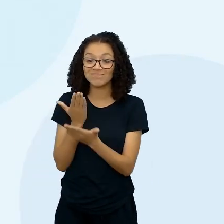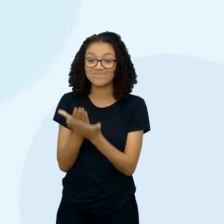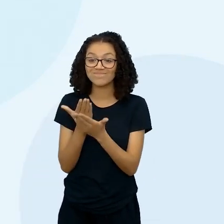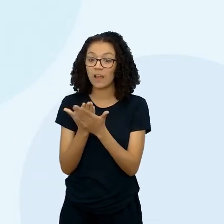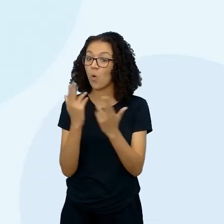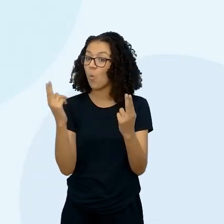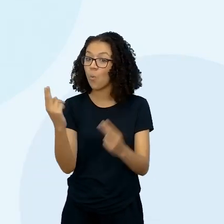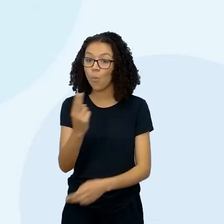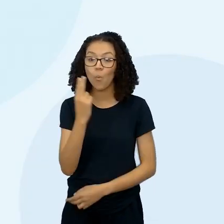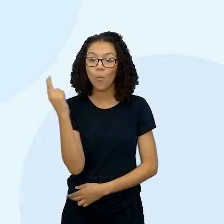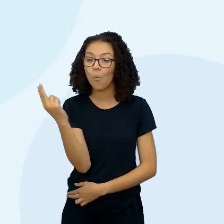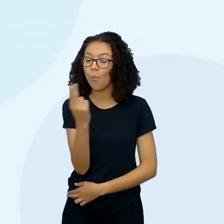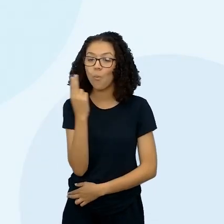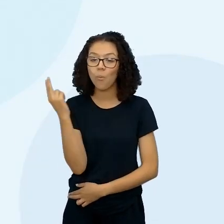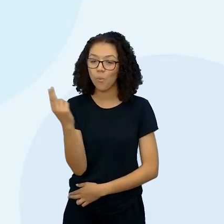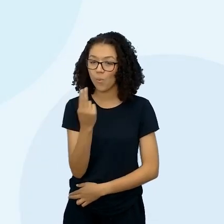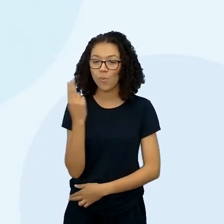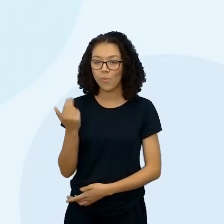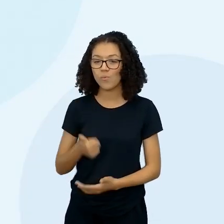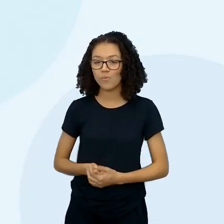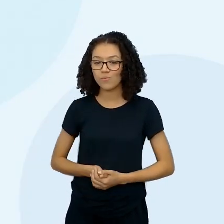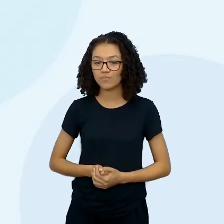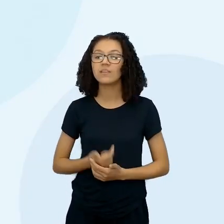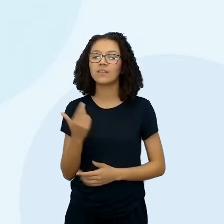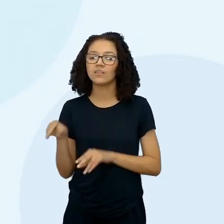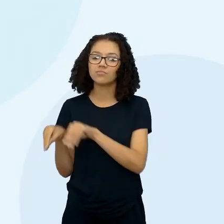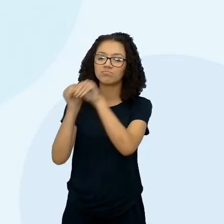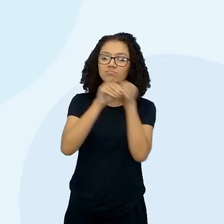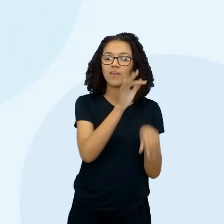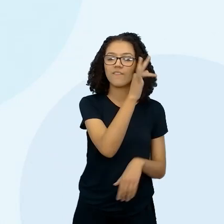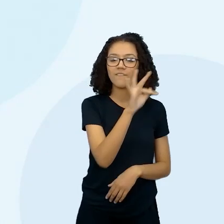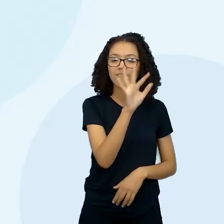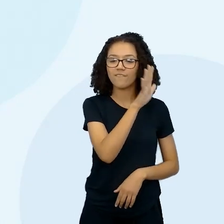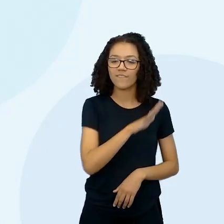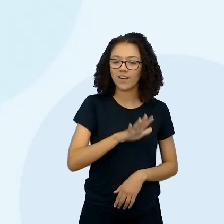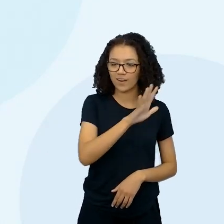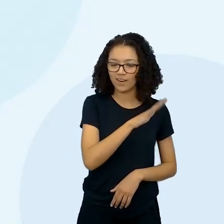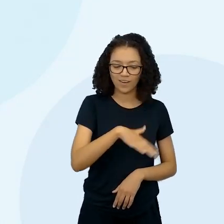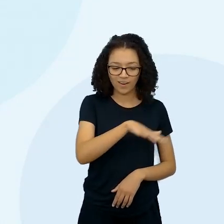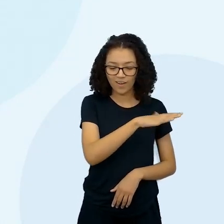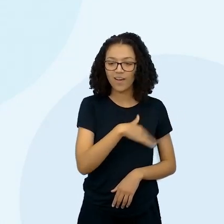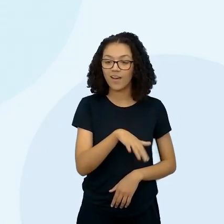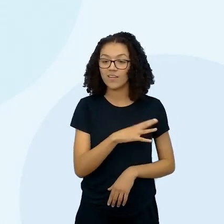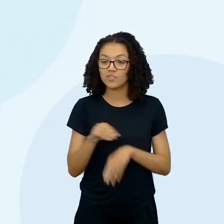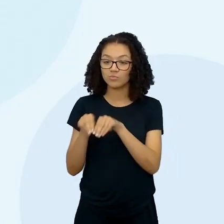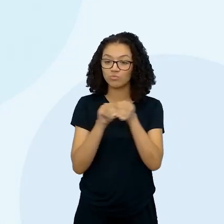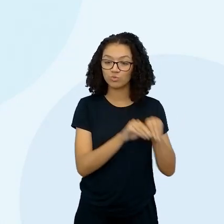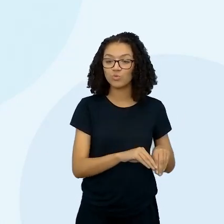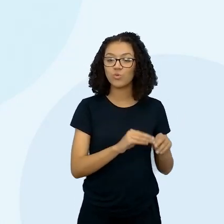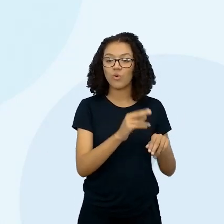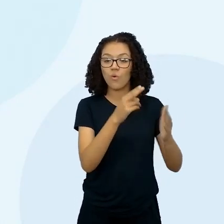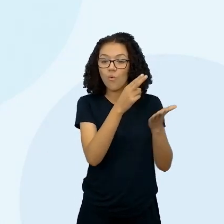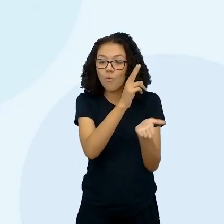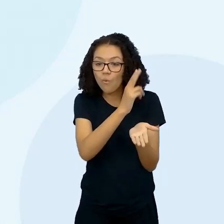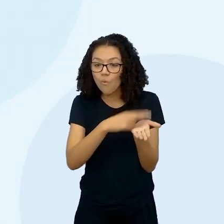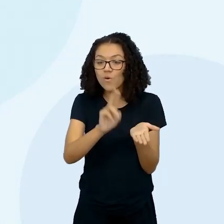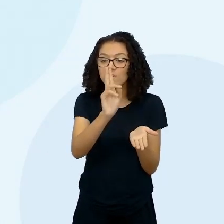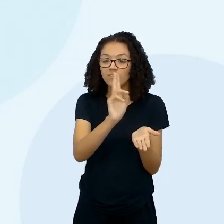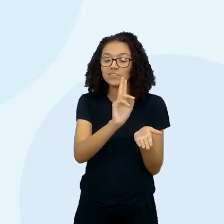aos 17. Muito tempo, ela ficou até próximo da universidade para poder... E sobreviveu com pão e